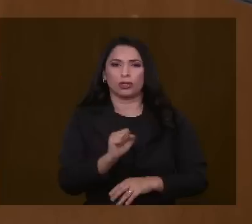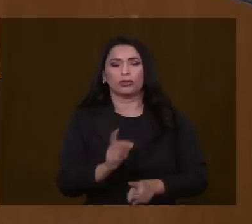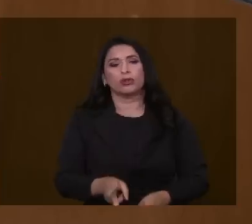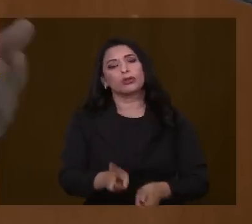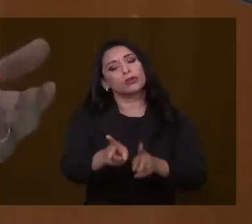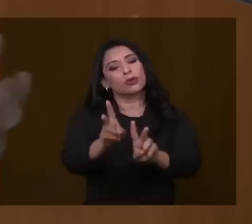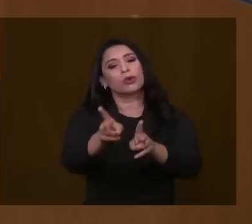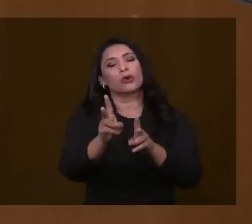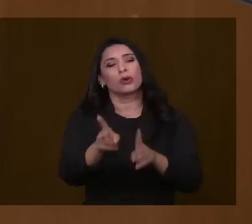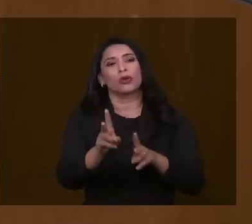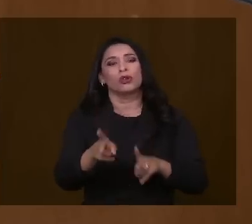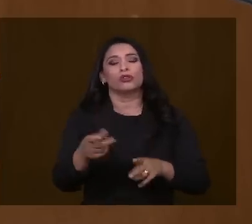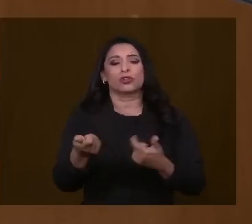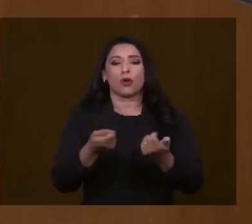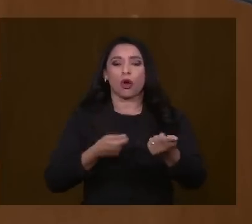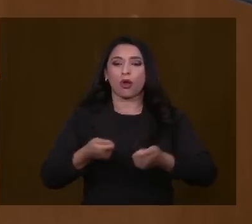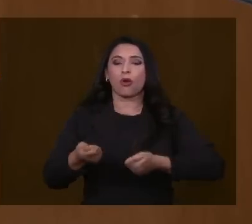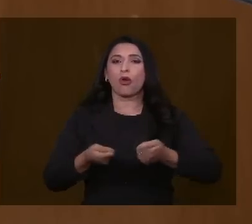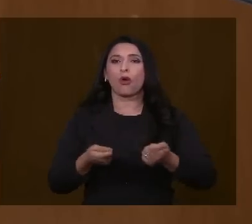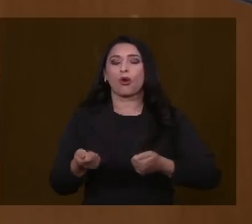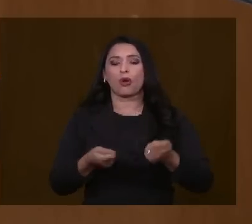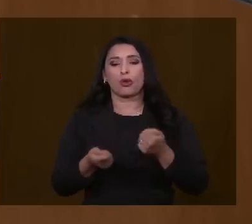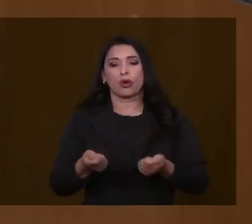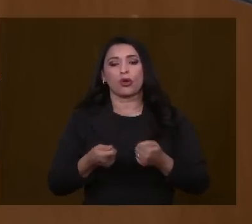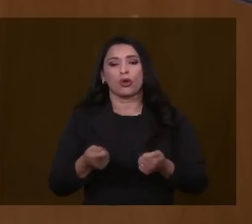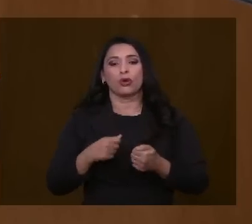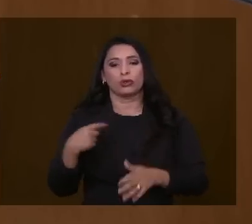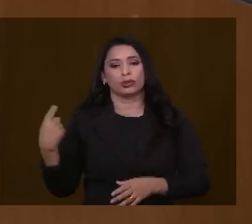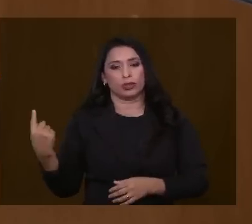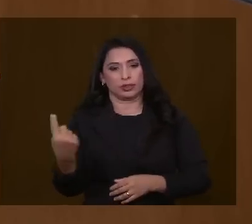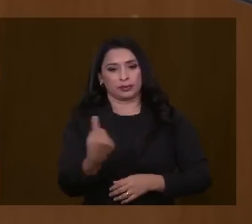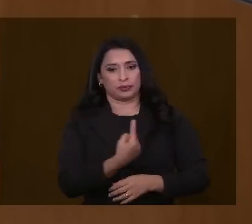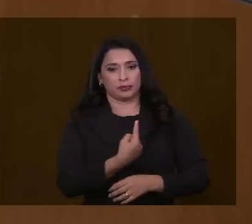reger o controle abstrato entre nós.